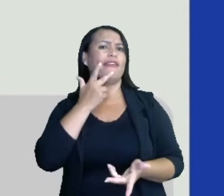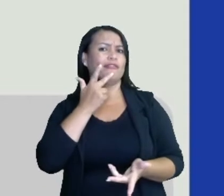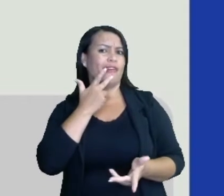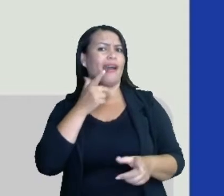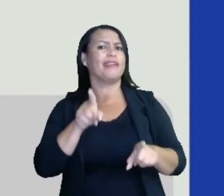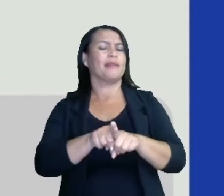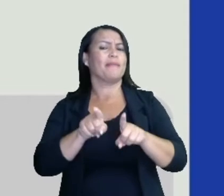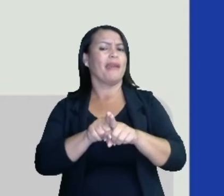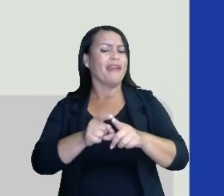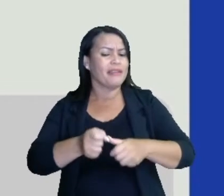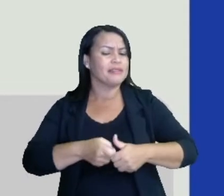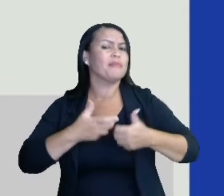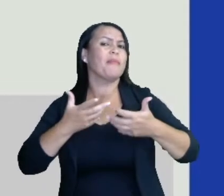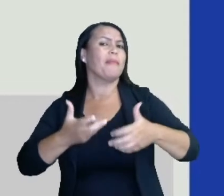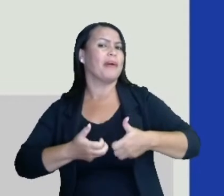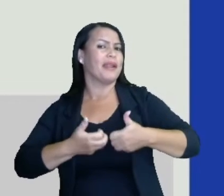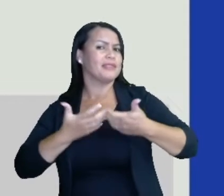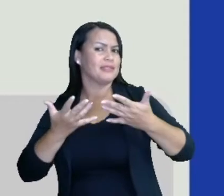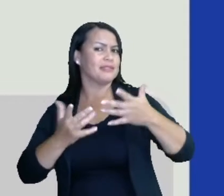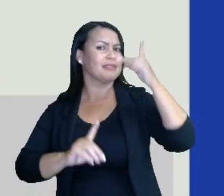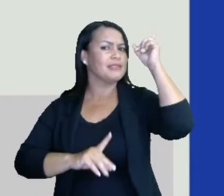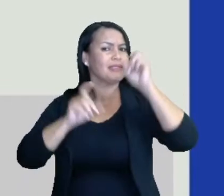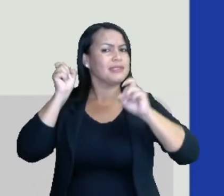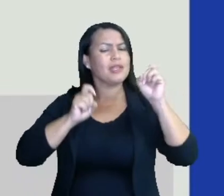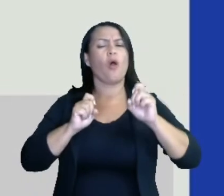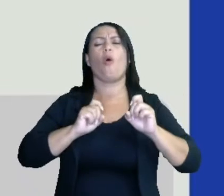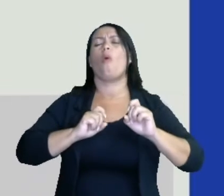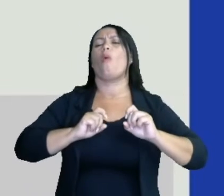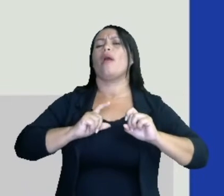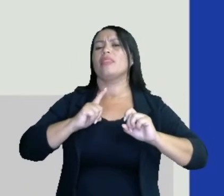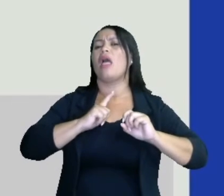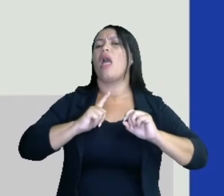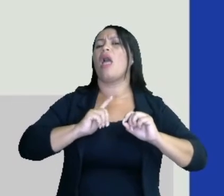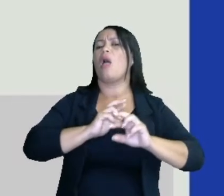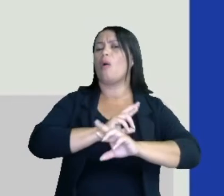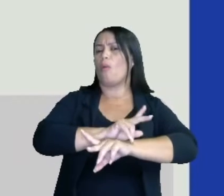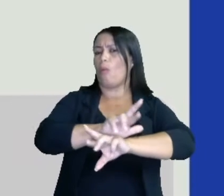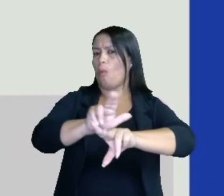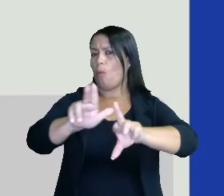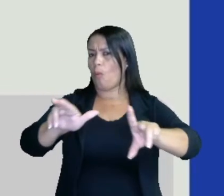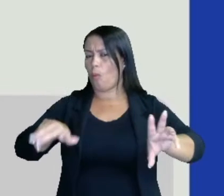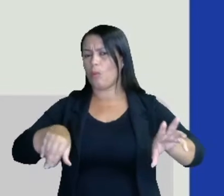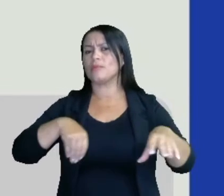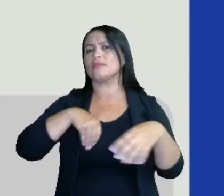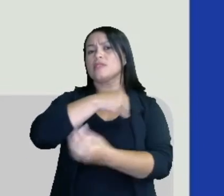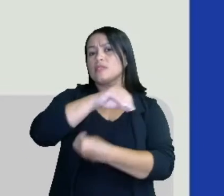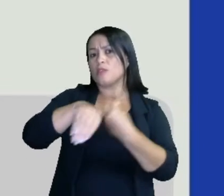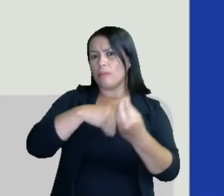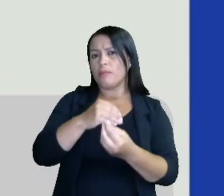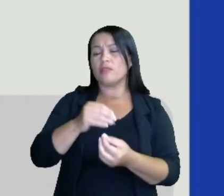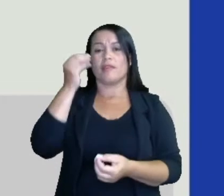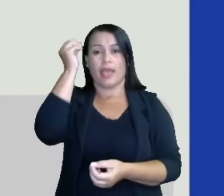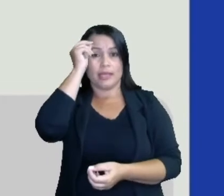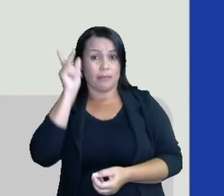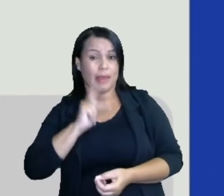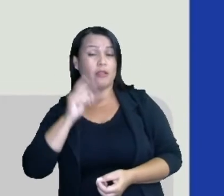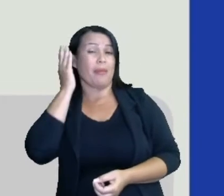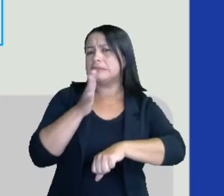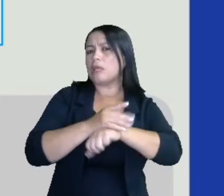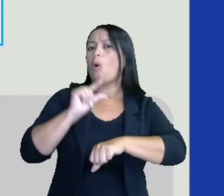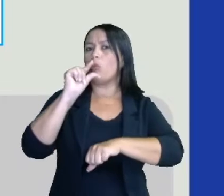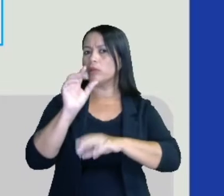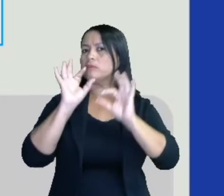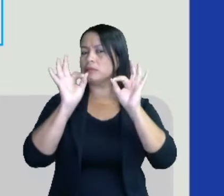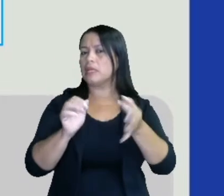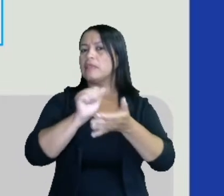tem a expressão, tem outras linguagens ali não verbal que a gente precisa ficar atento para compreender ali a mensagem do filme.